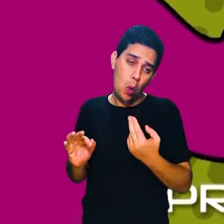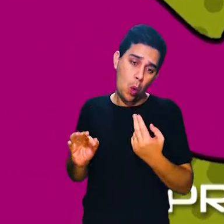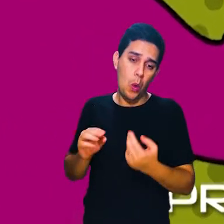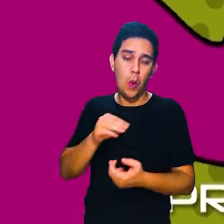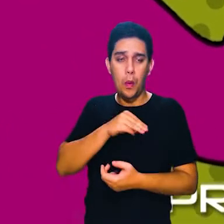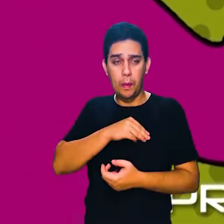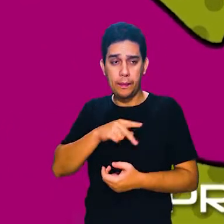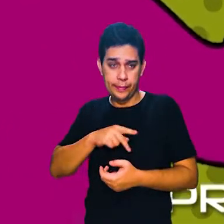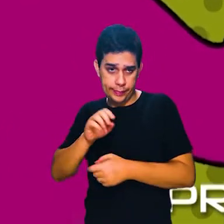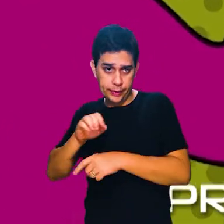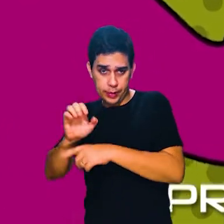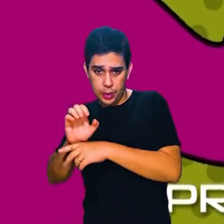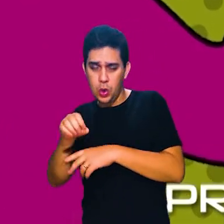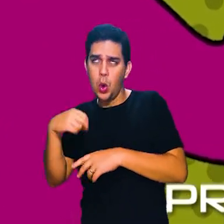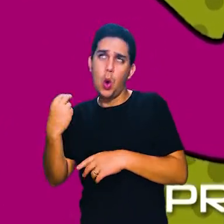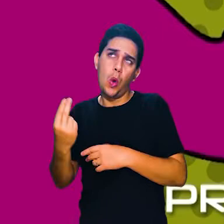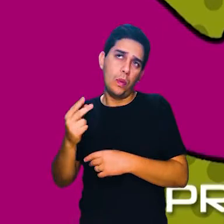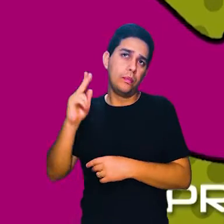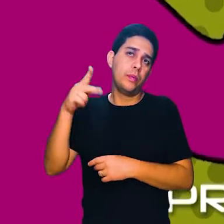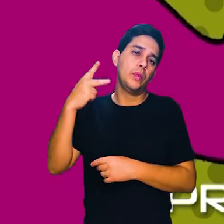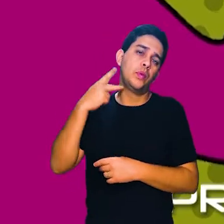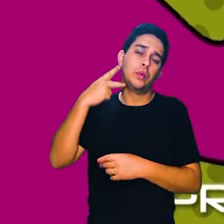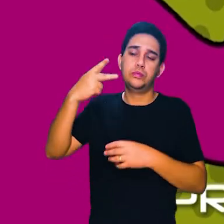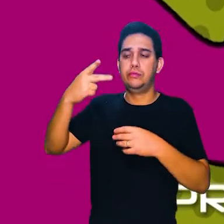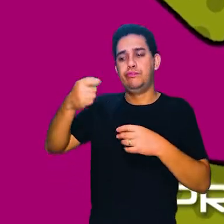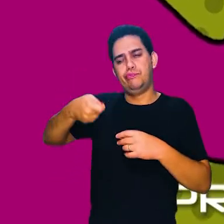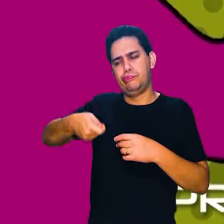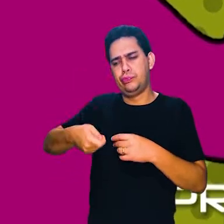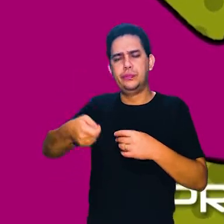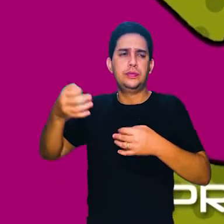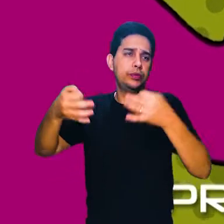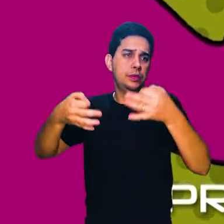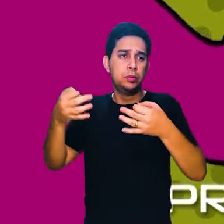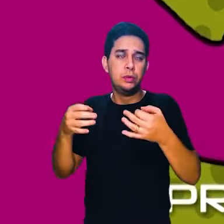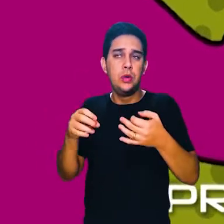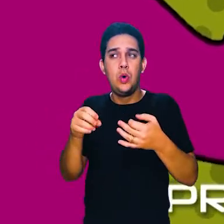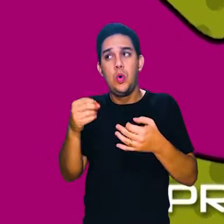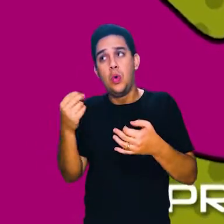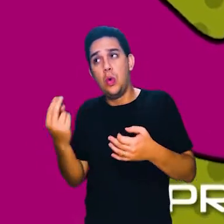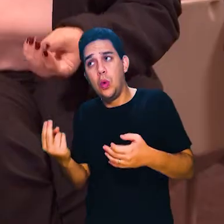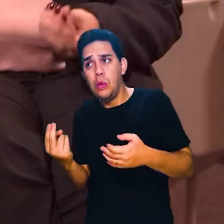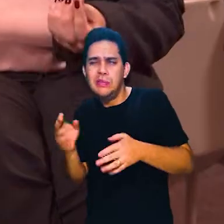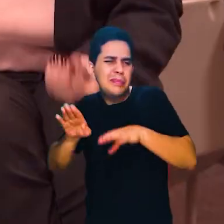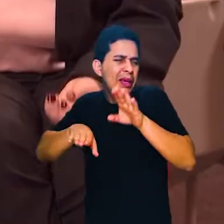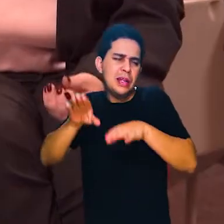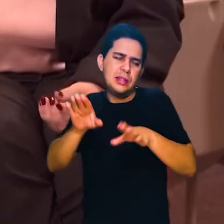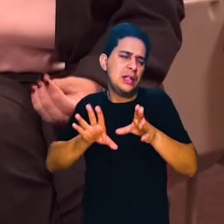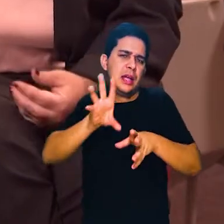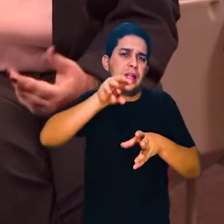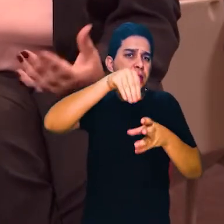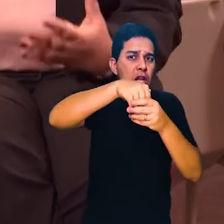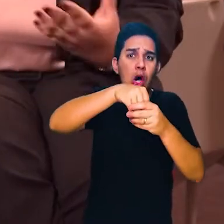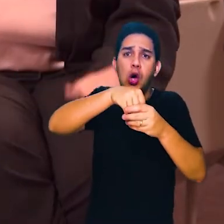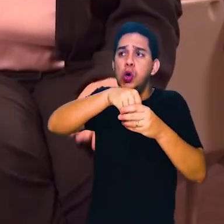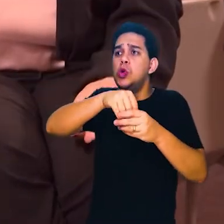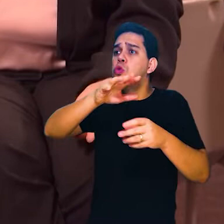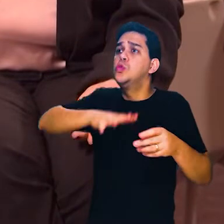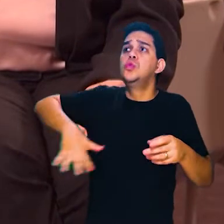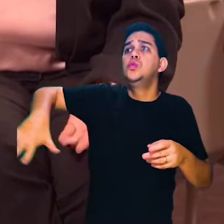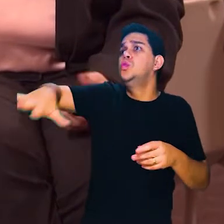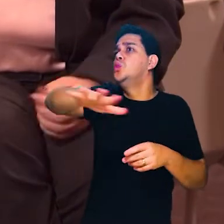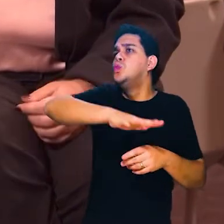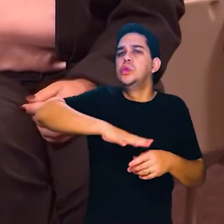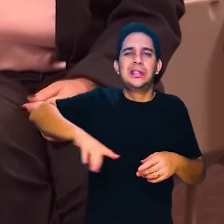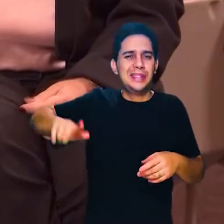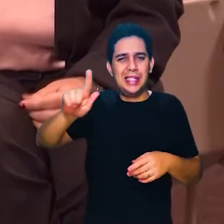os promotores de justiça, dependendo da situação, se é uma eleição geral ou se é uma eleição municipal. Nas eleições gerais,